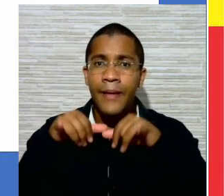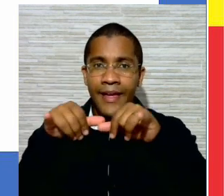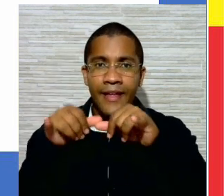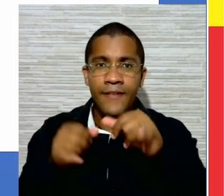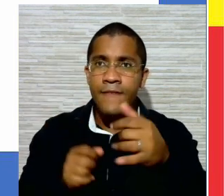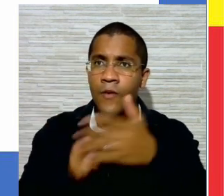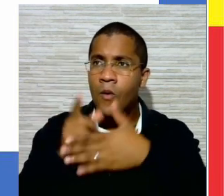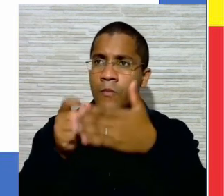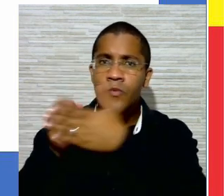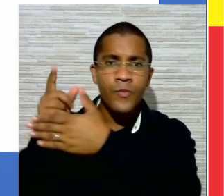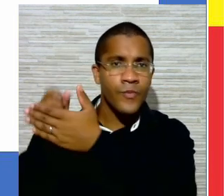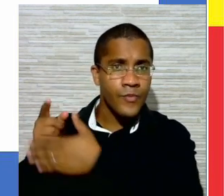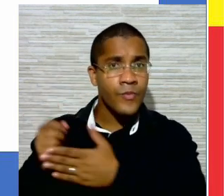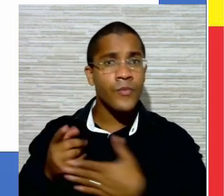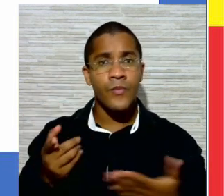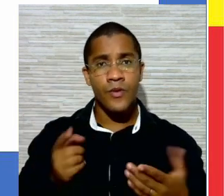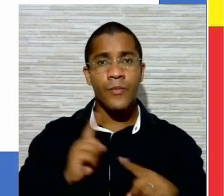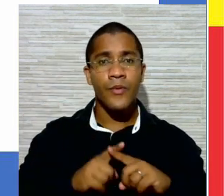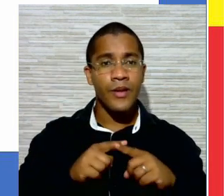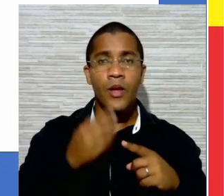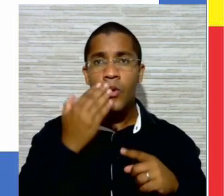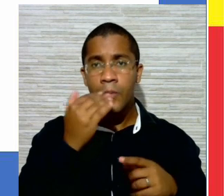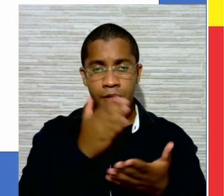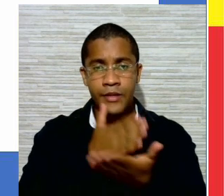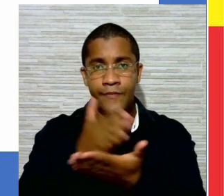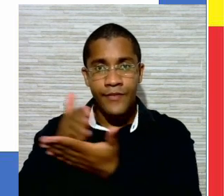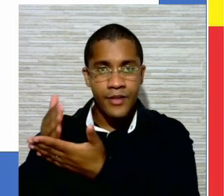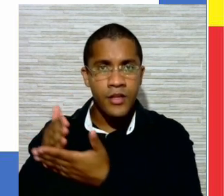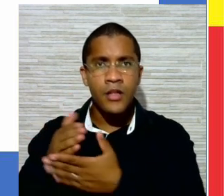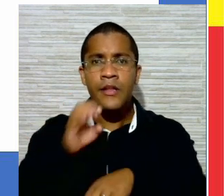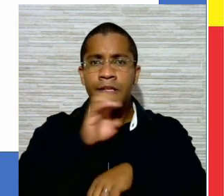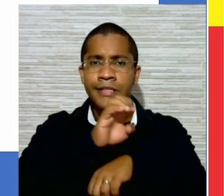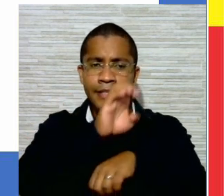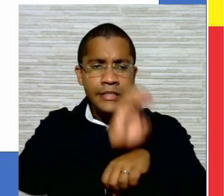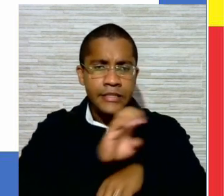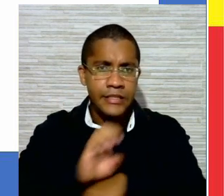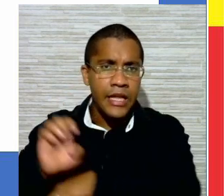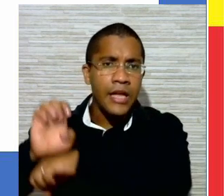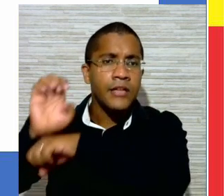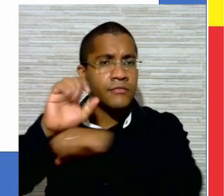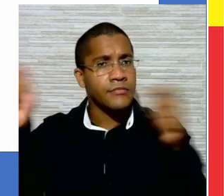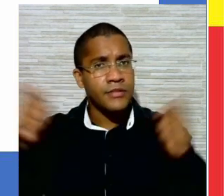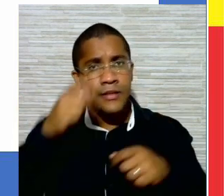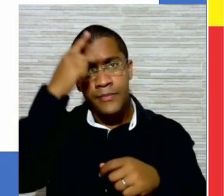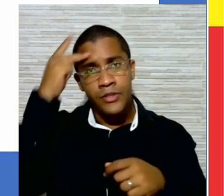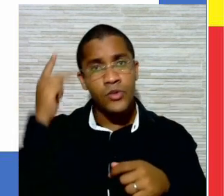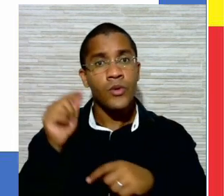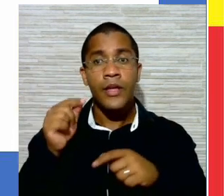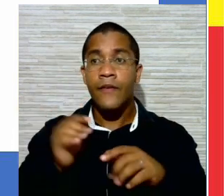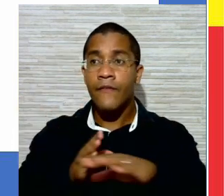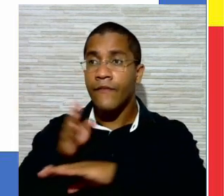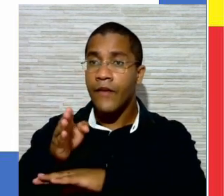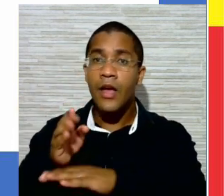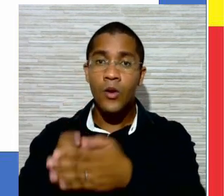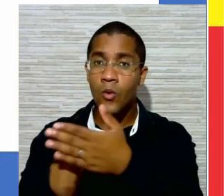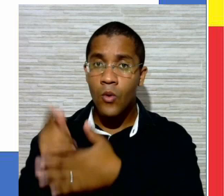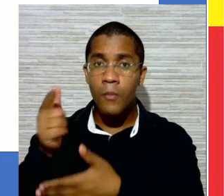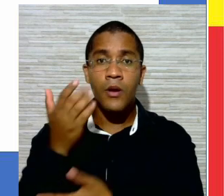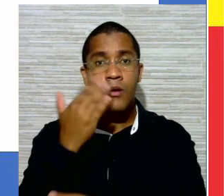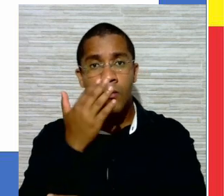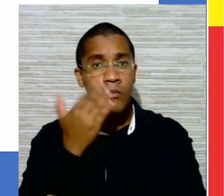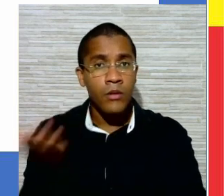acabou de falar, do alimento sendo distribuído entre os estados, né? Para as pessoas terem onde comprar